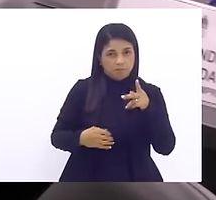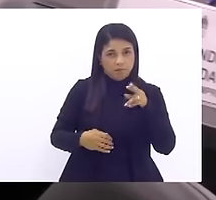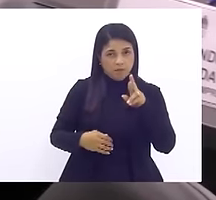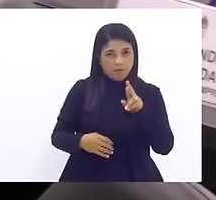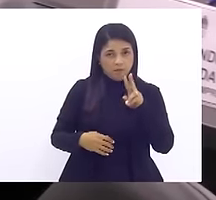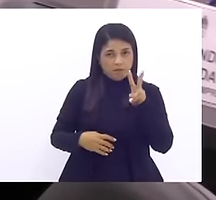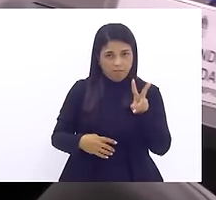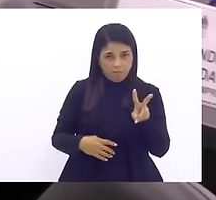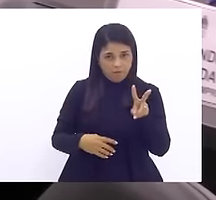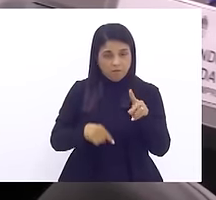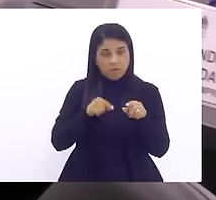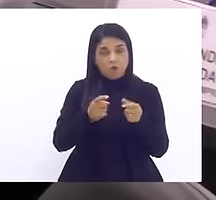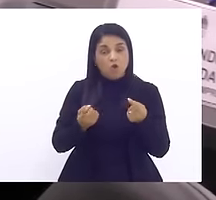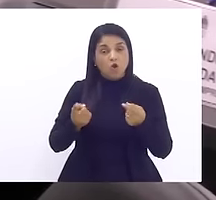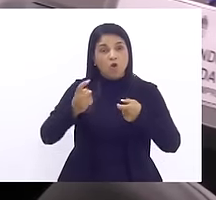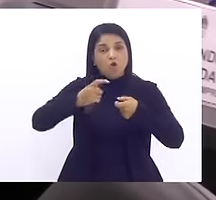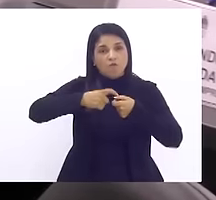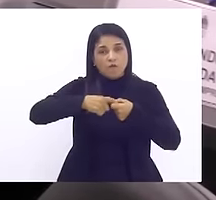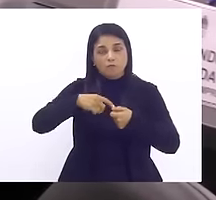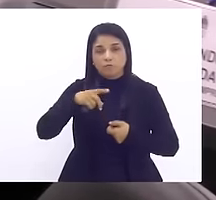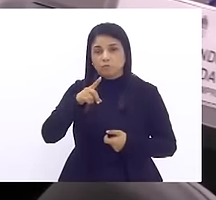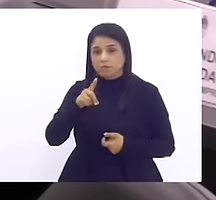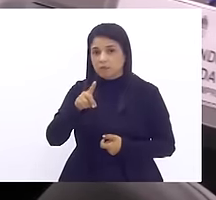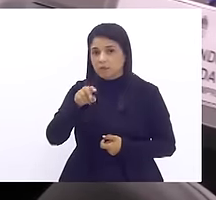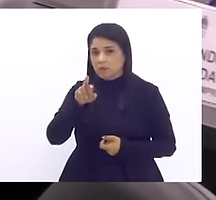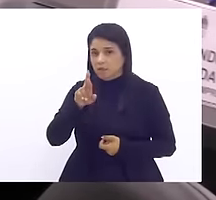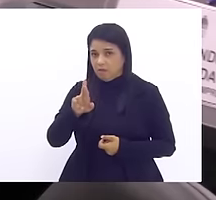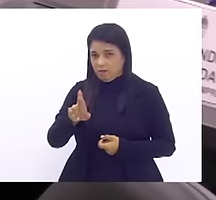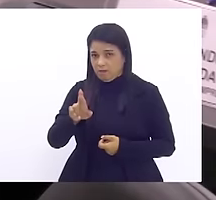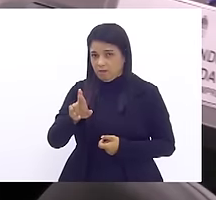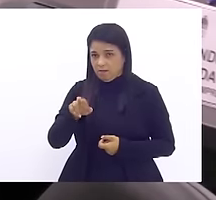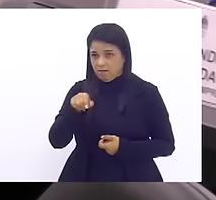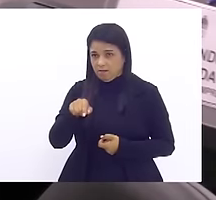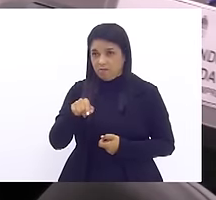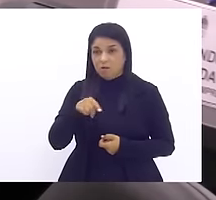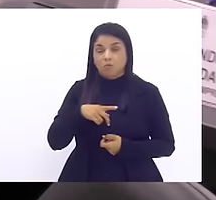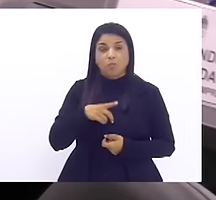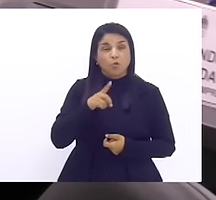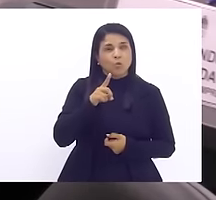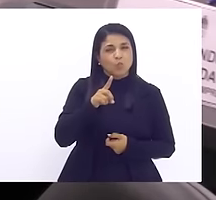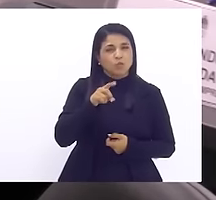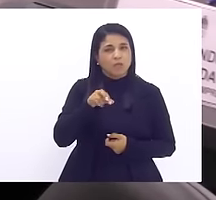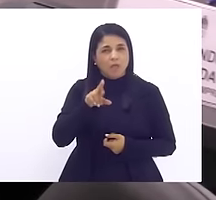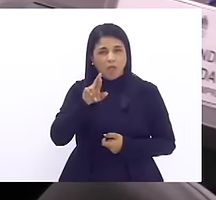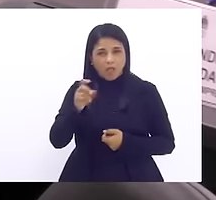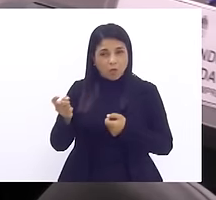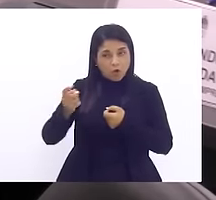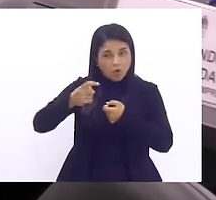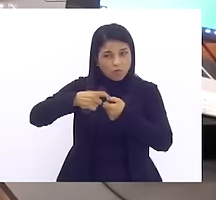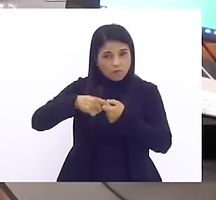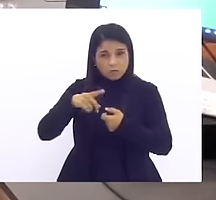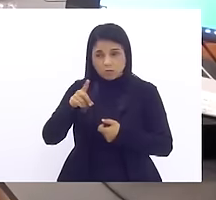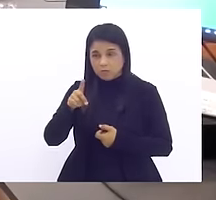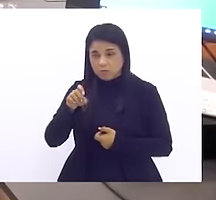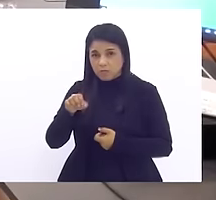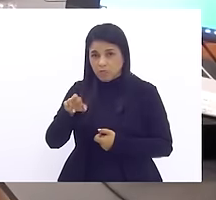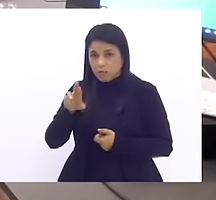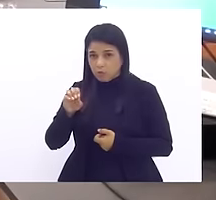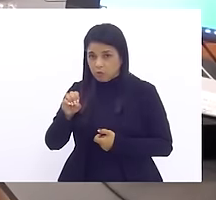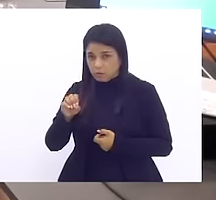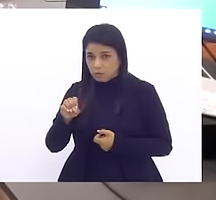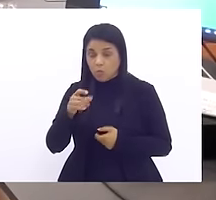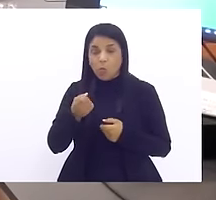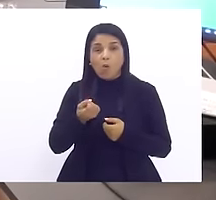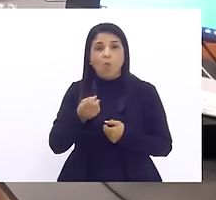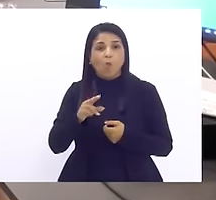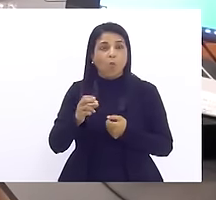antigo bprv ele é convênio com o Dr Eu acho que o Dr tem convênio com o Detro ou com uma empresa de reboque mas